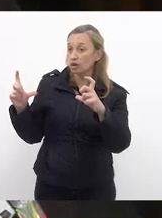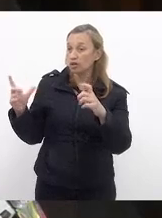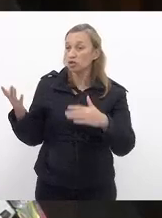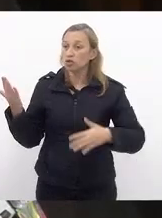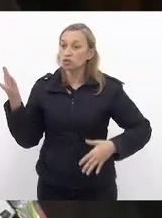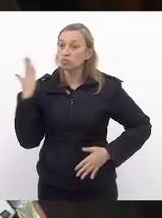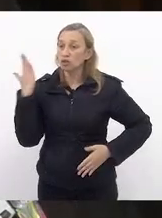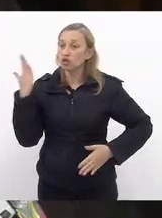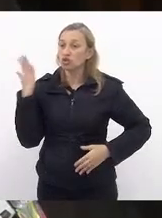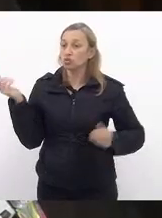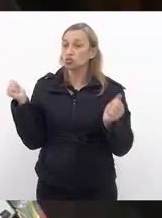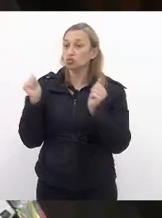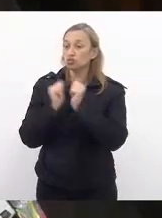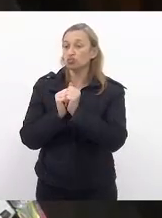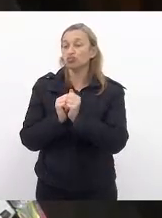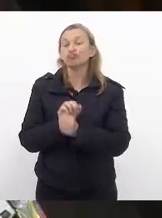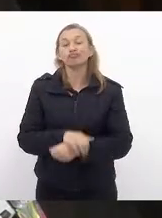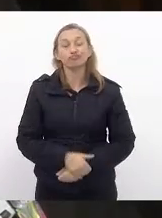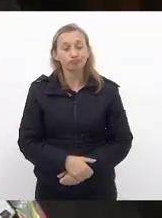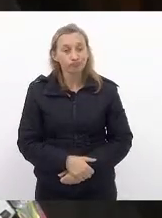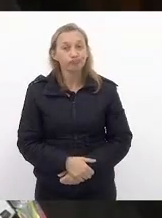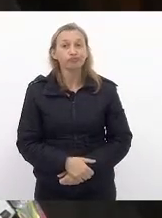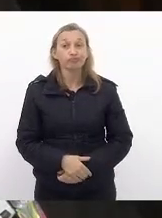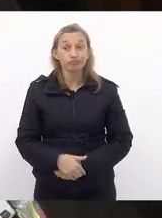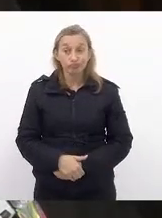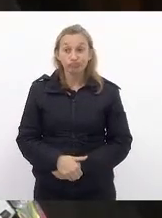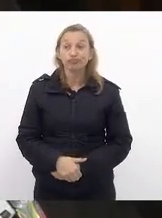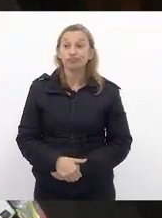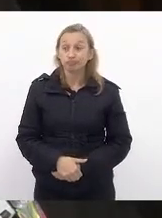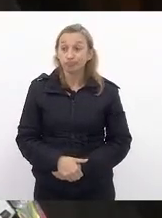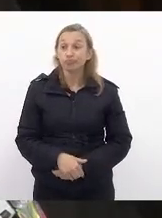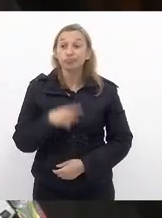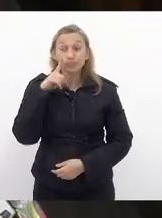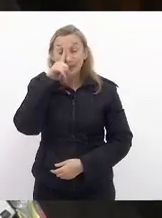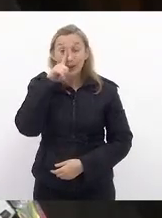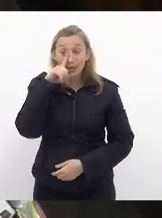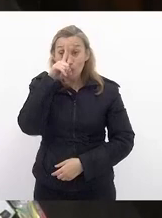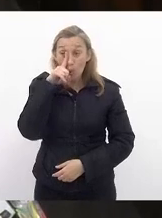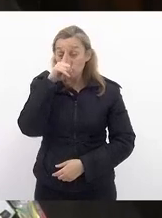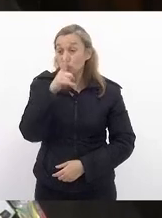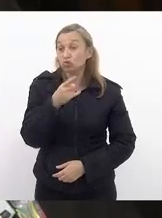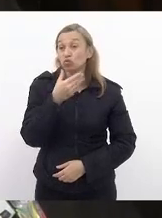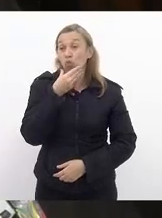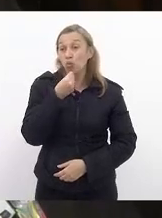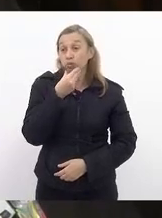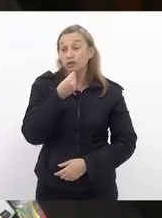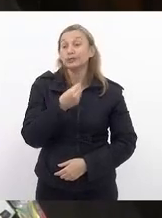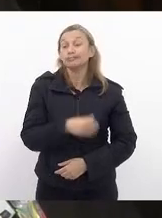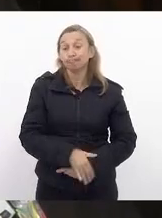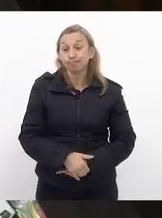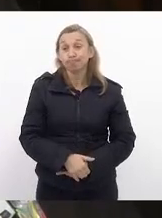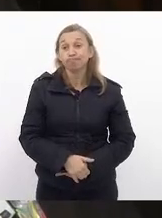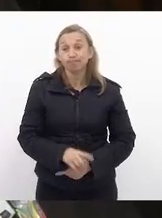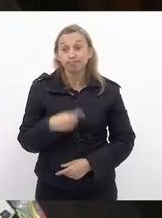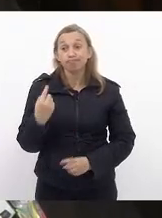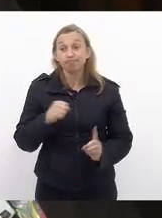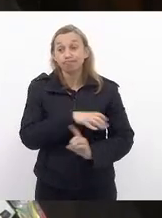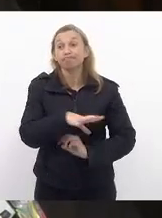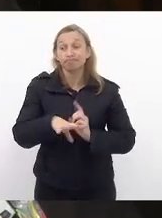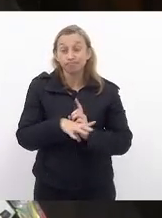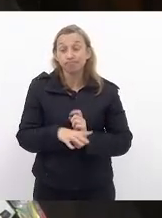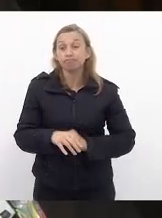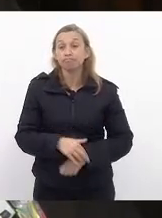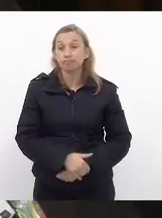ao lado dos maiores narco-terroristas da nossa sociedade